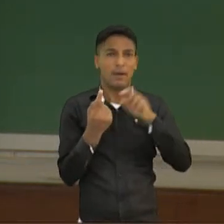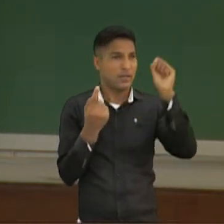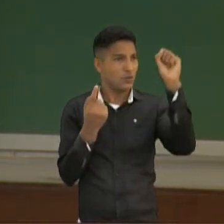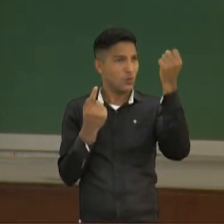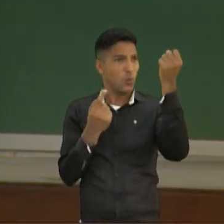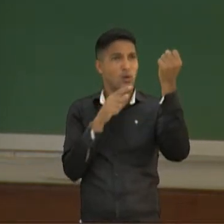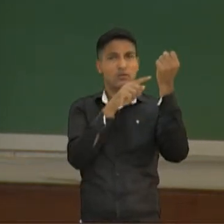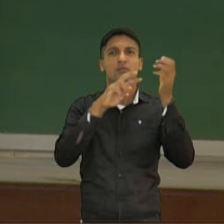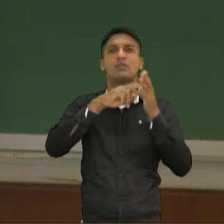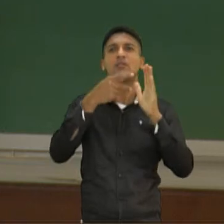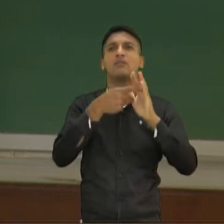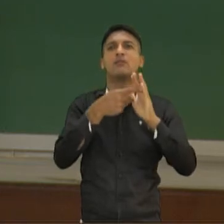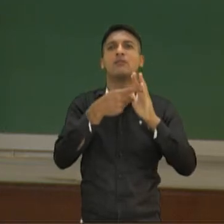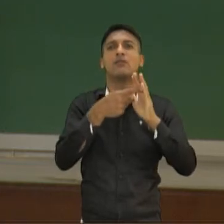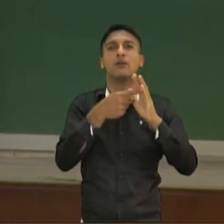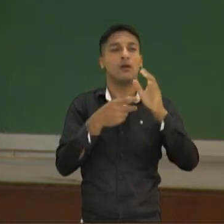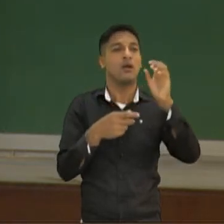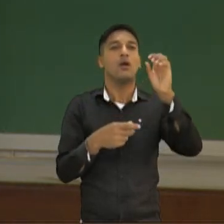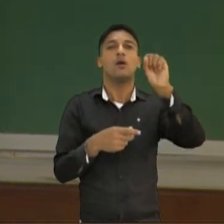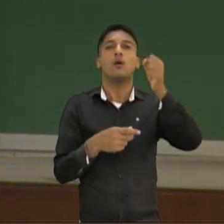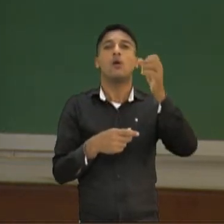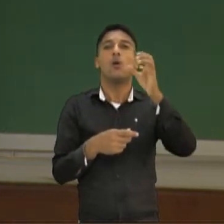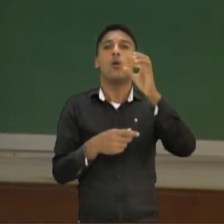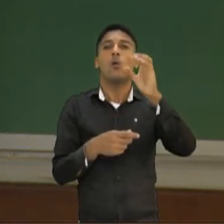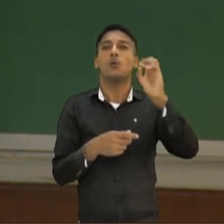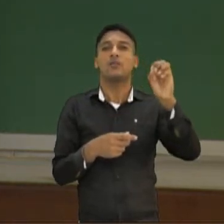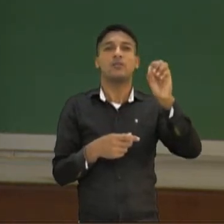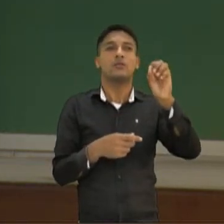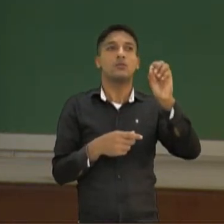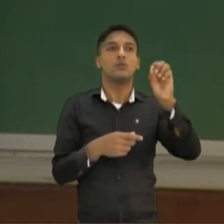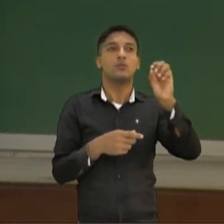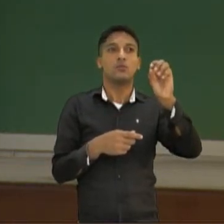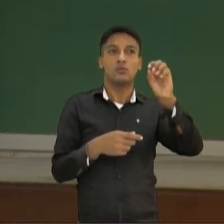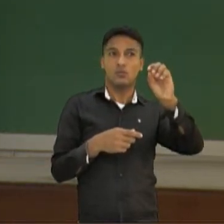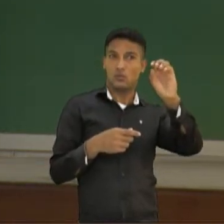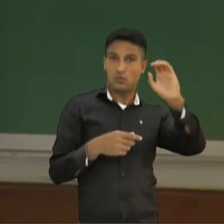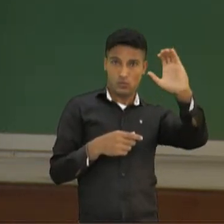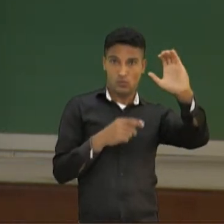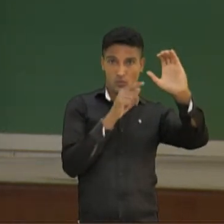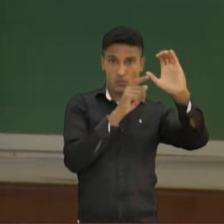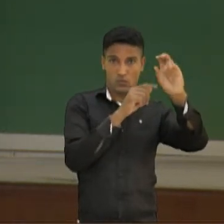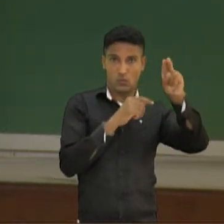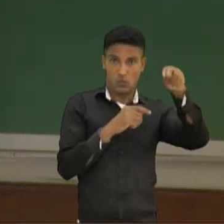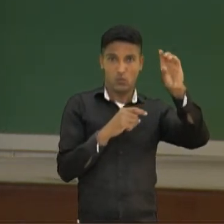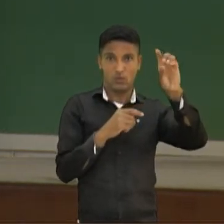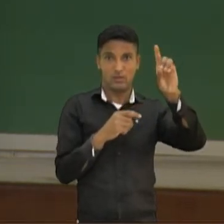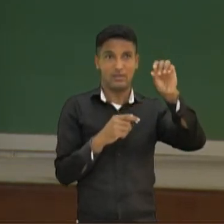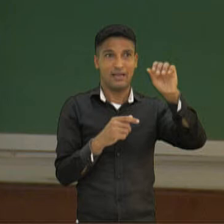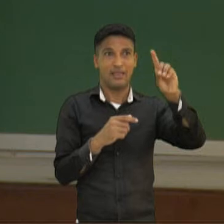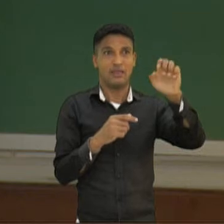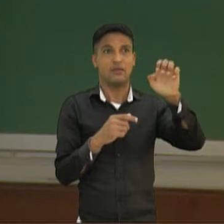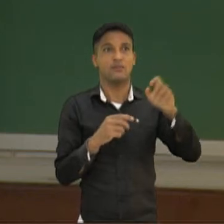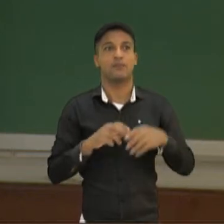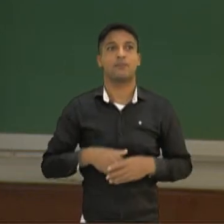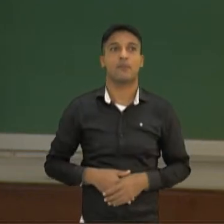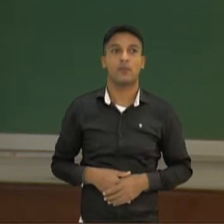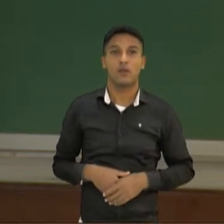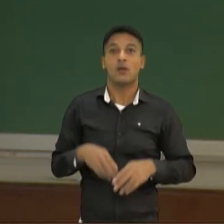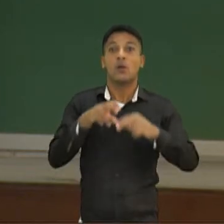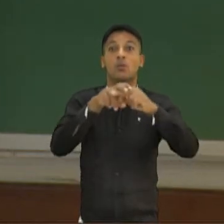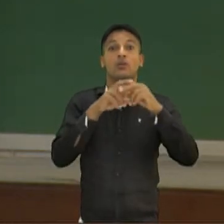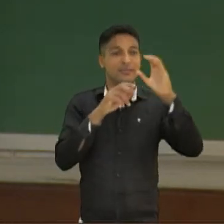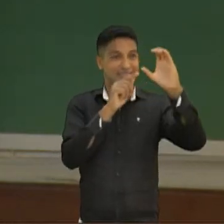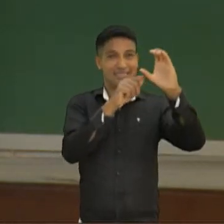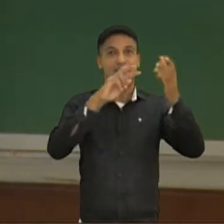vale 800 unidades. Então, por isso que eu ponho 1 aqui, e essa equivalência desse 1 é equivalente a uma